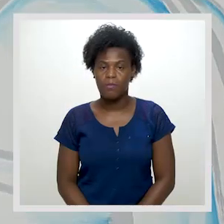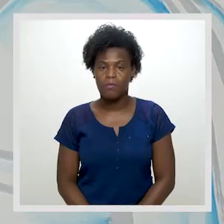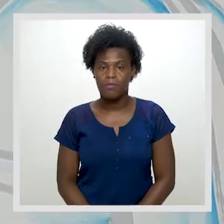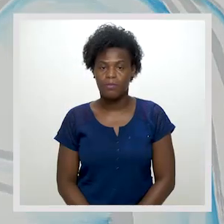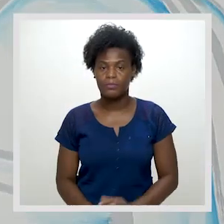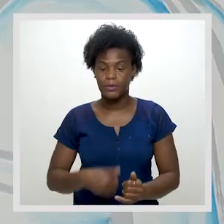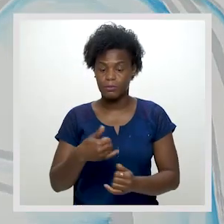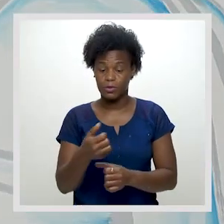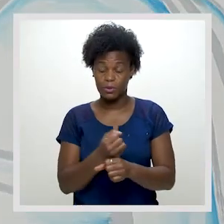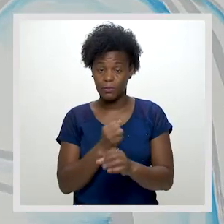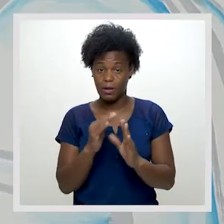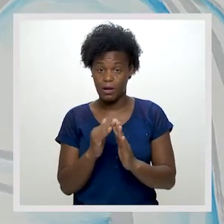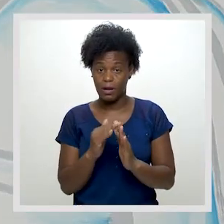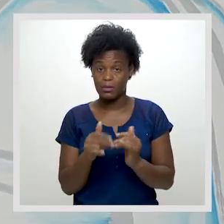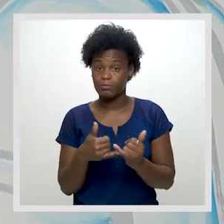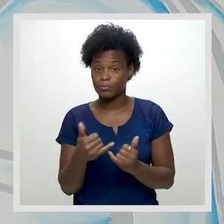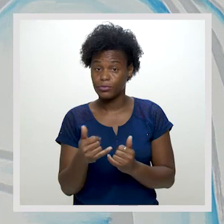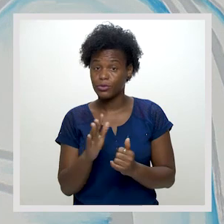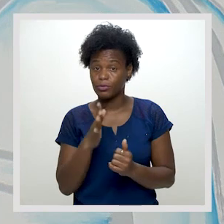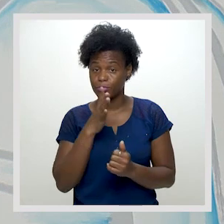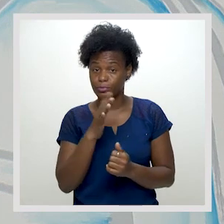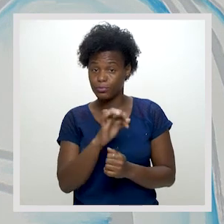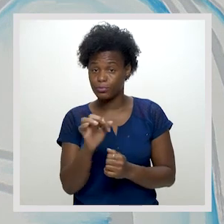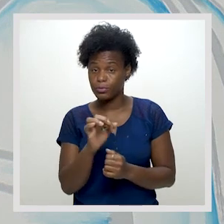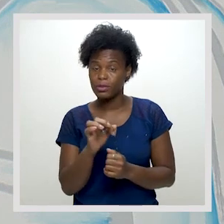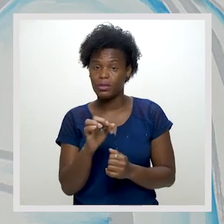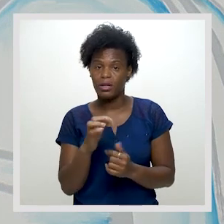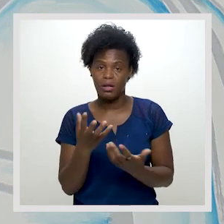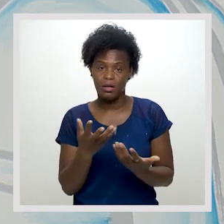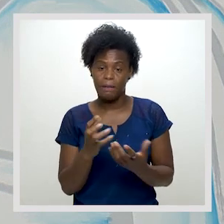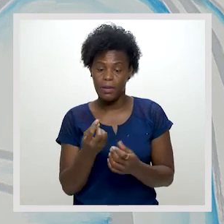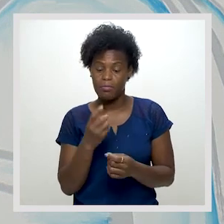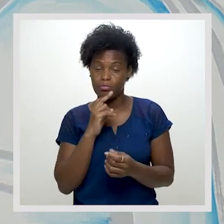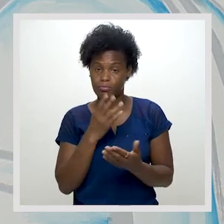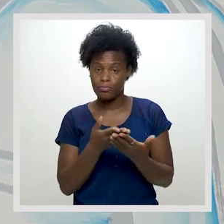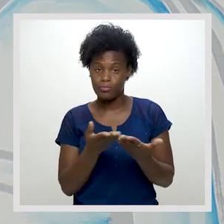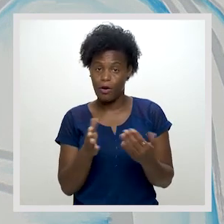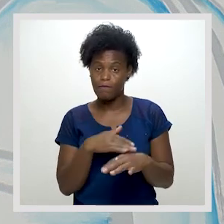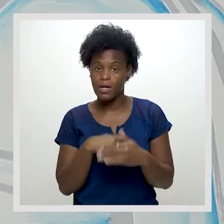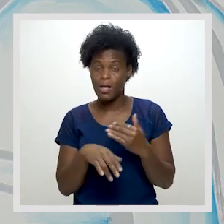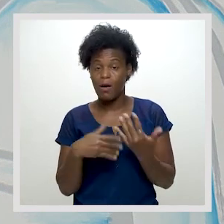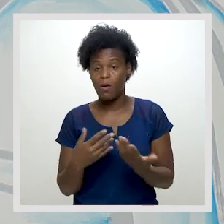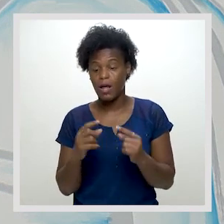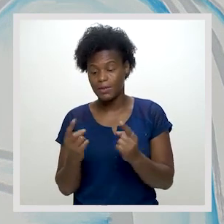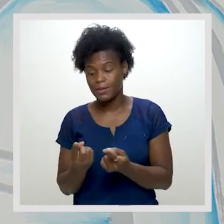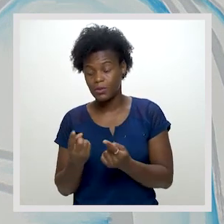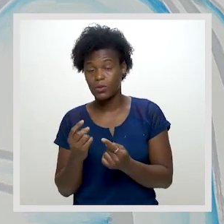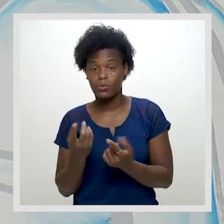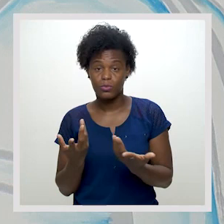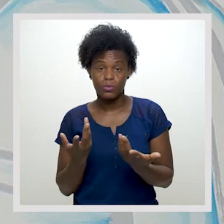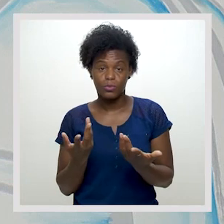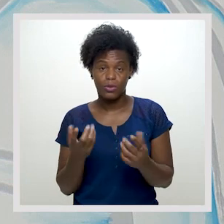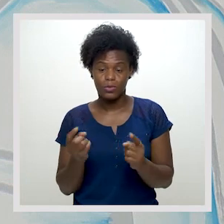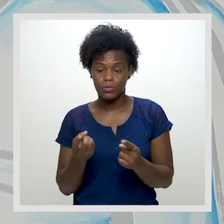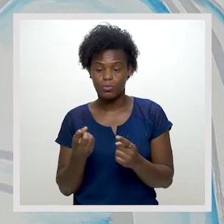Depois do TPC, que eu já tinha vos dito, já vos passei o TPC para resolverem, agora vamos ao síntese, ao resumo